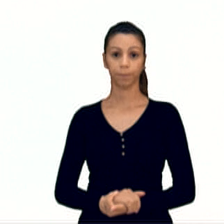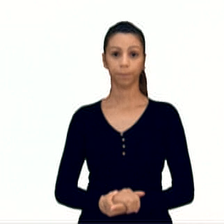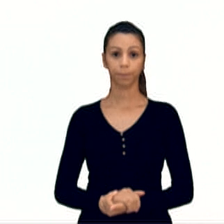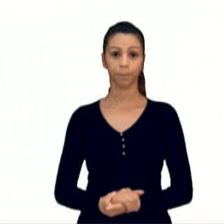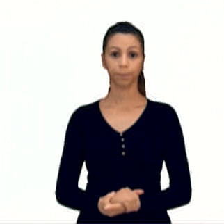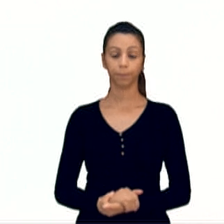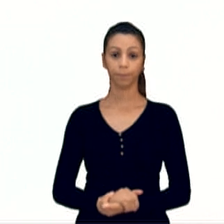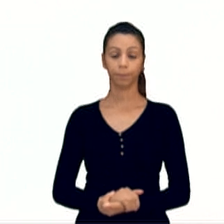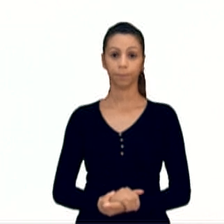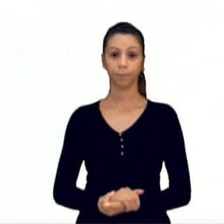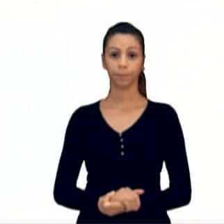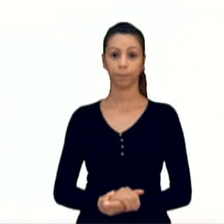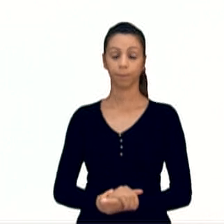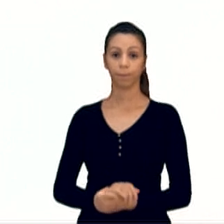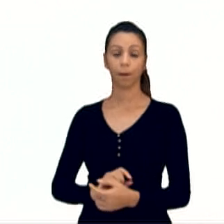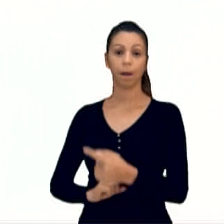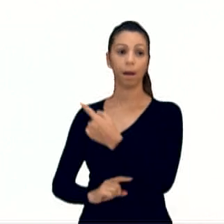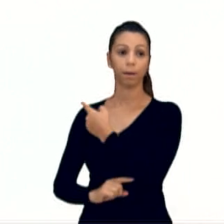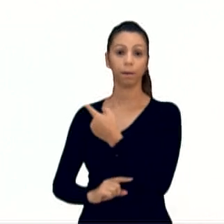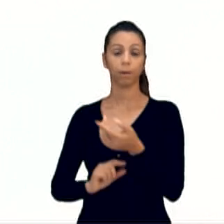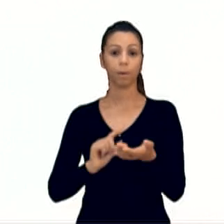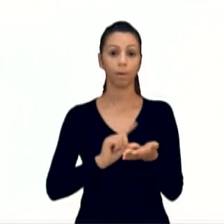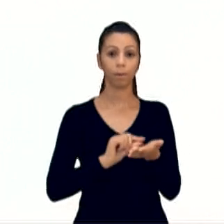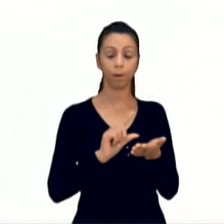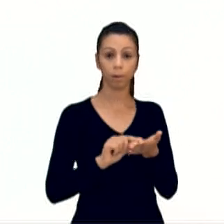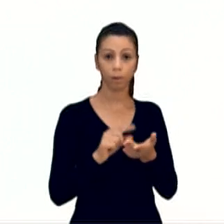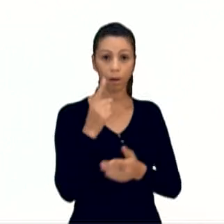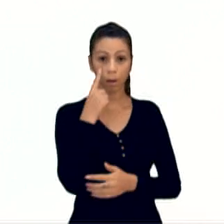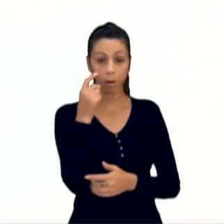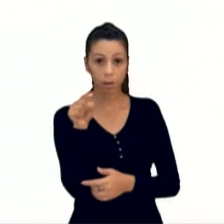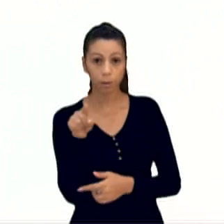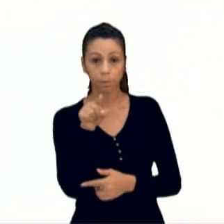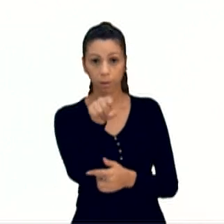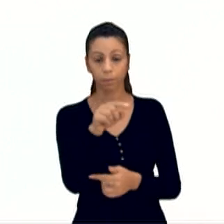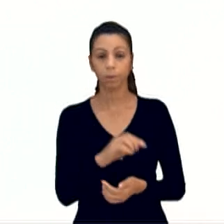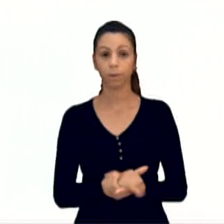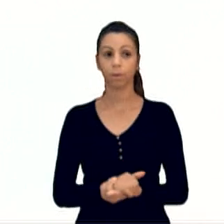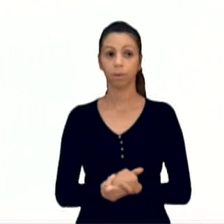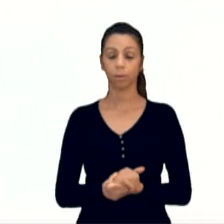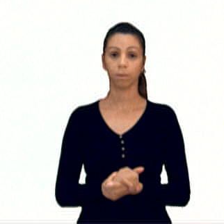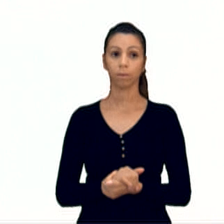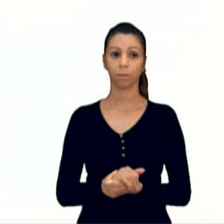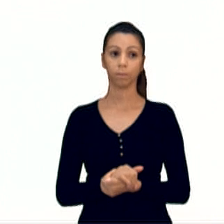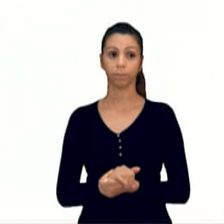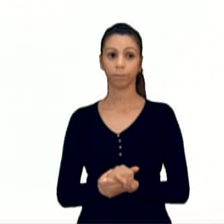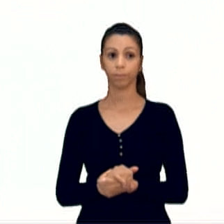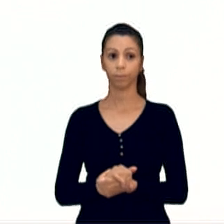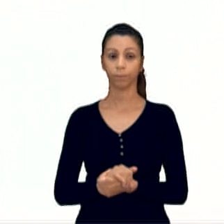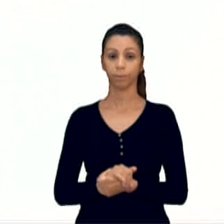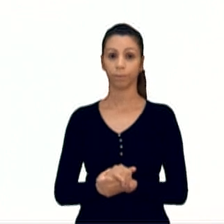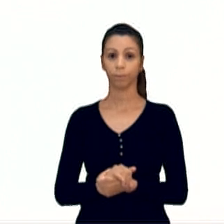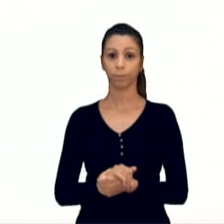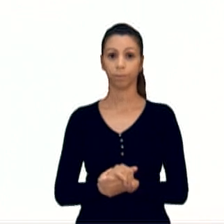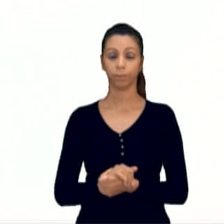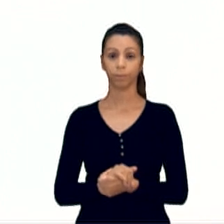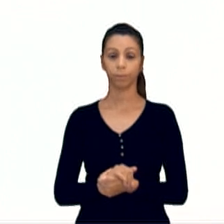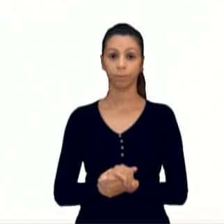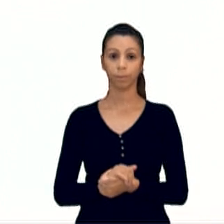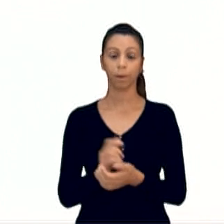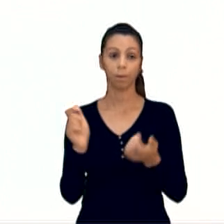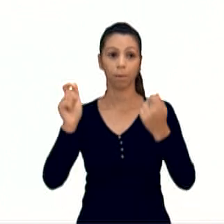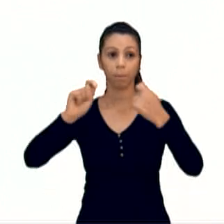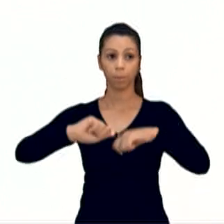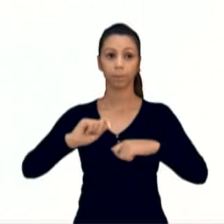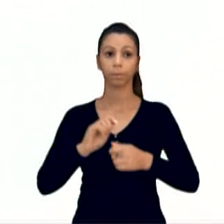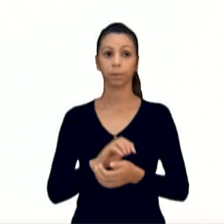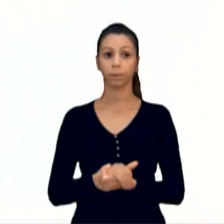you. Aqui está um artigo que pode ser interessante para vocês. Viram aqui, ó, o might que acabamos de falar, indicando